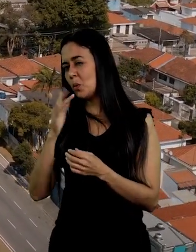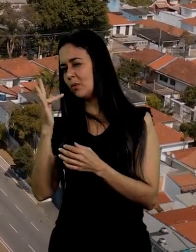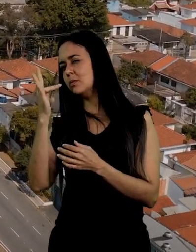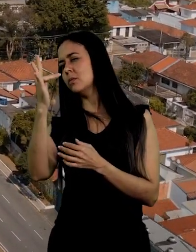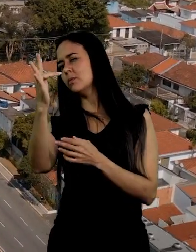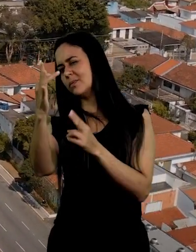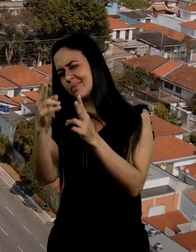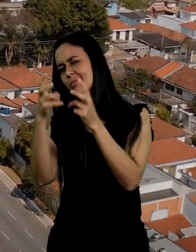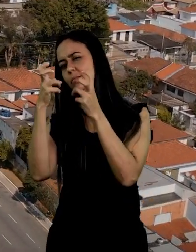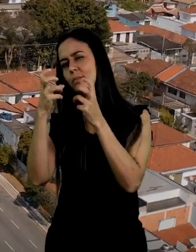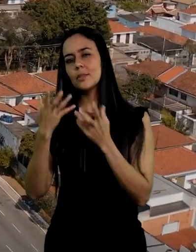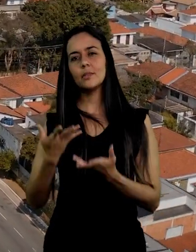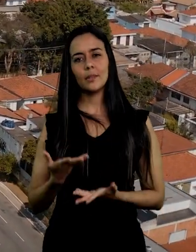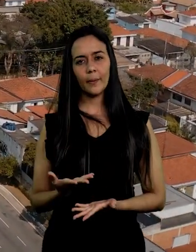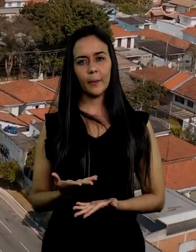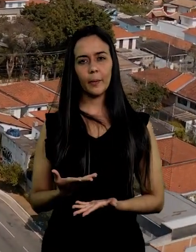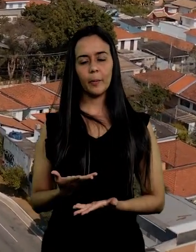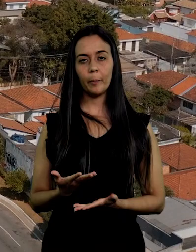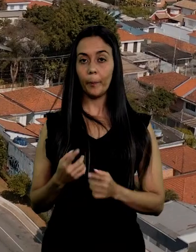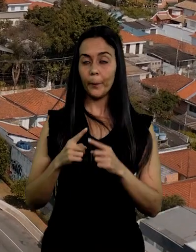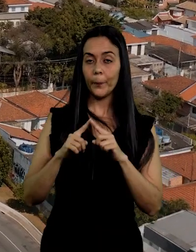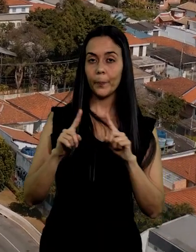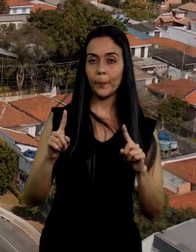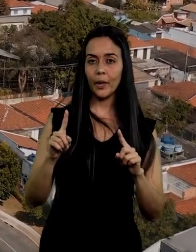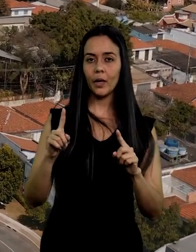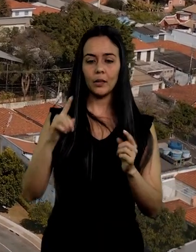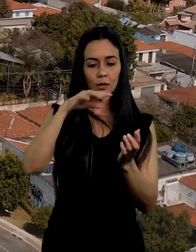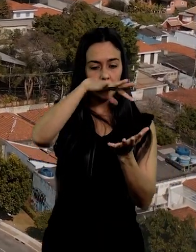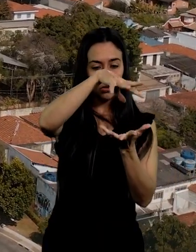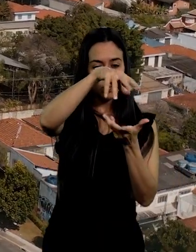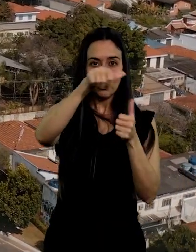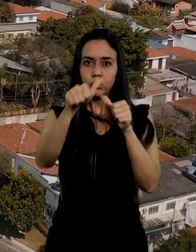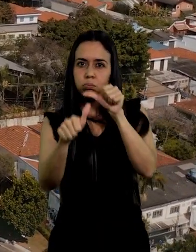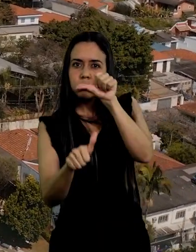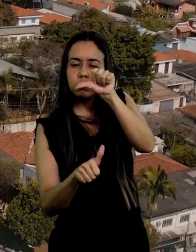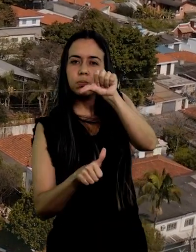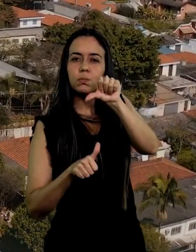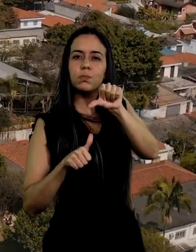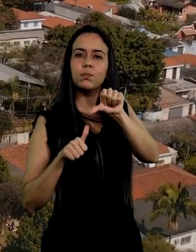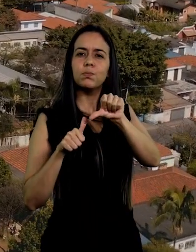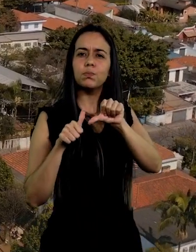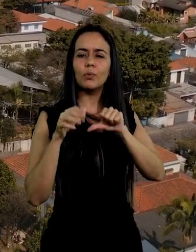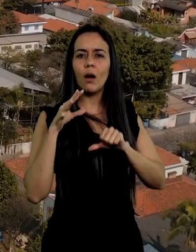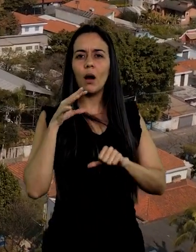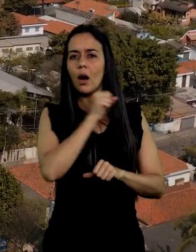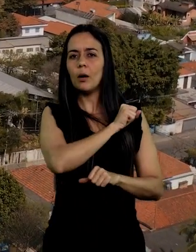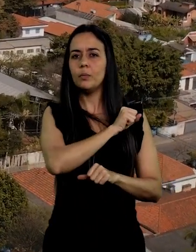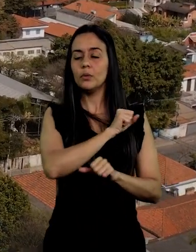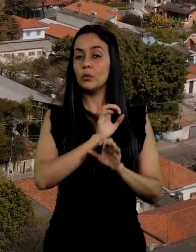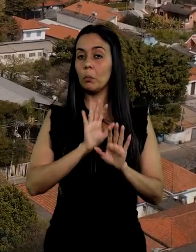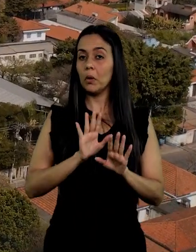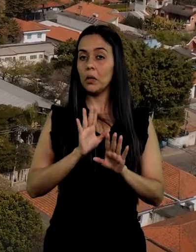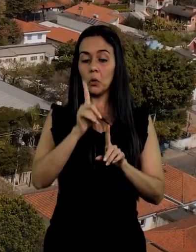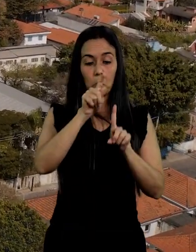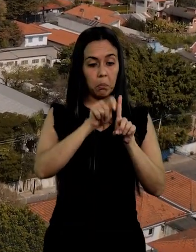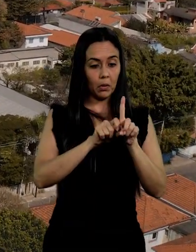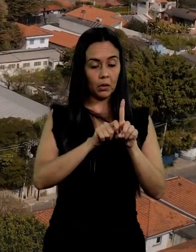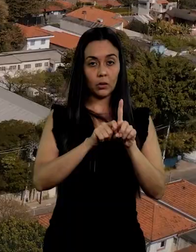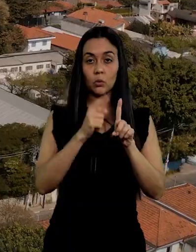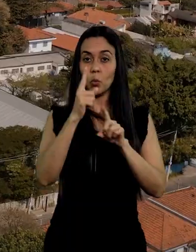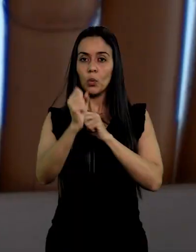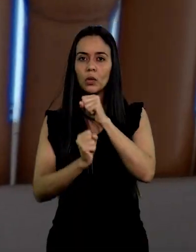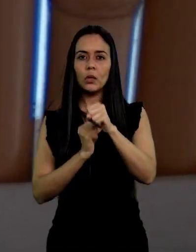olhada nas mudanças que ocorrem muito rapidamente em 1 mês, em 1 ano, em 2